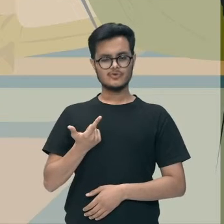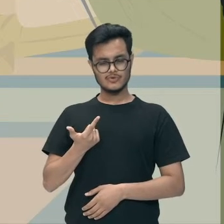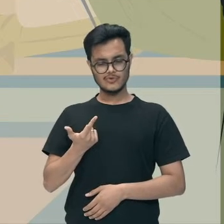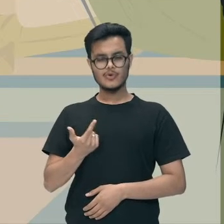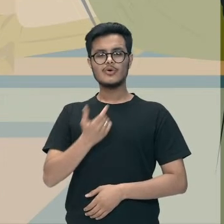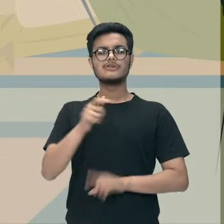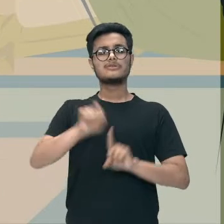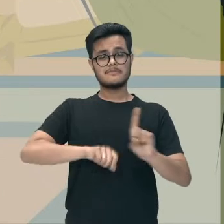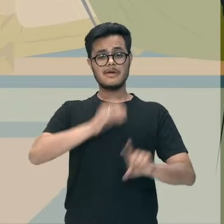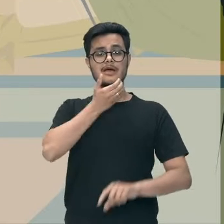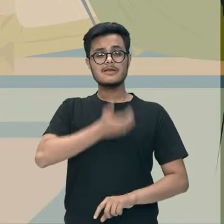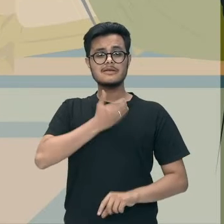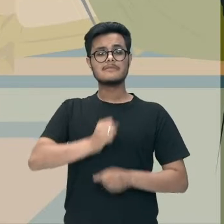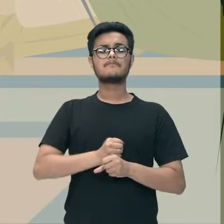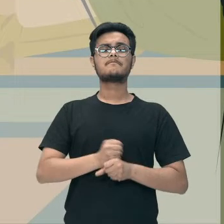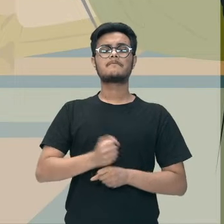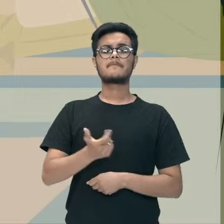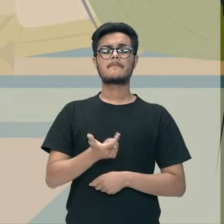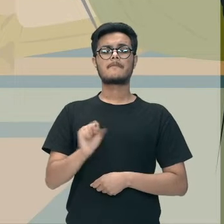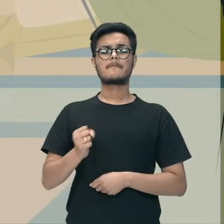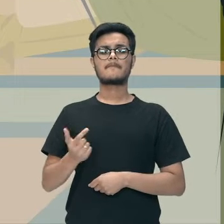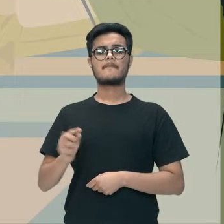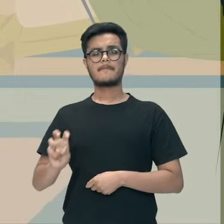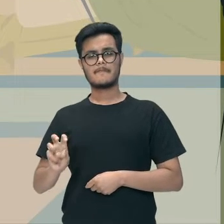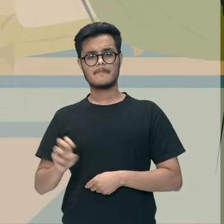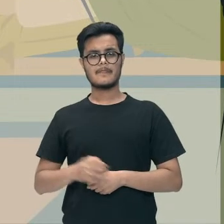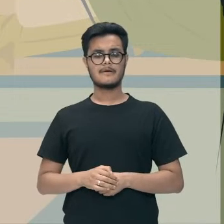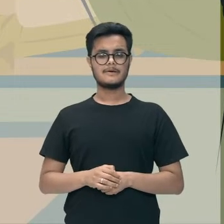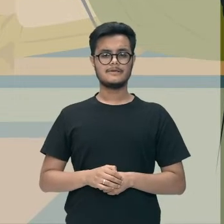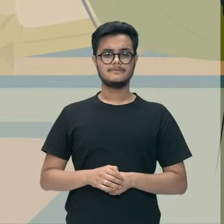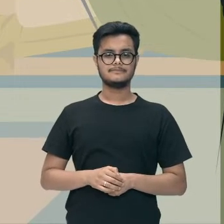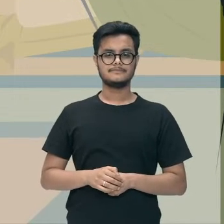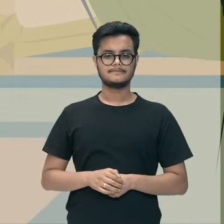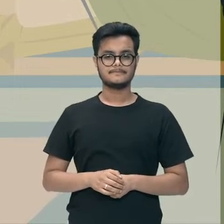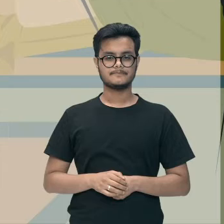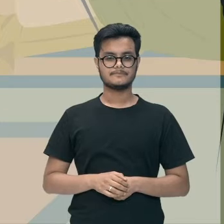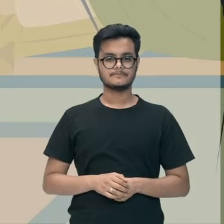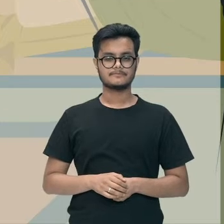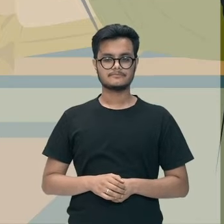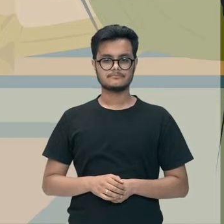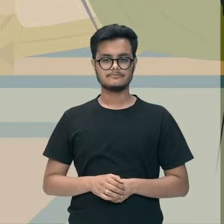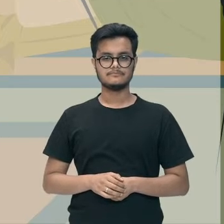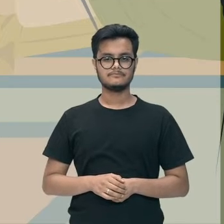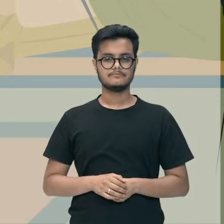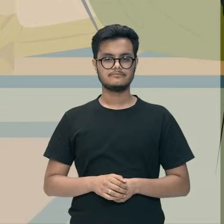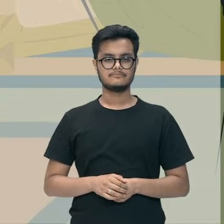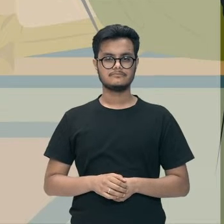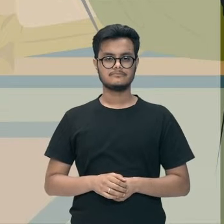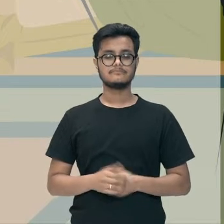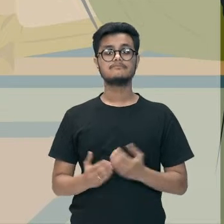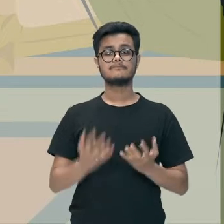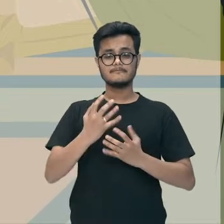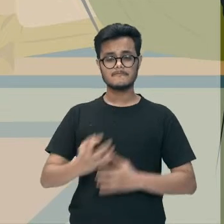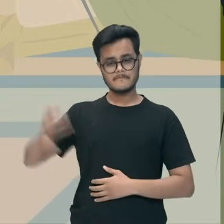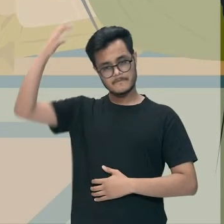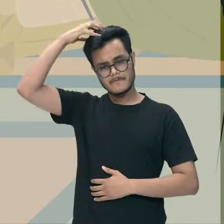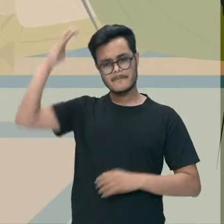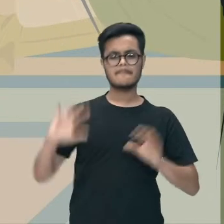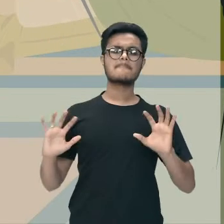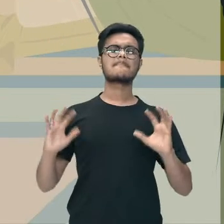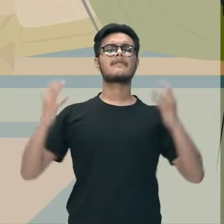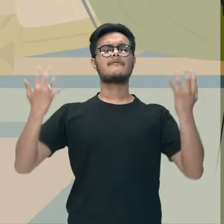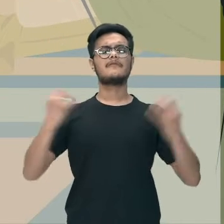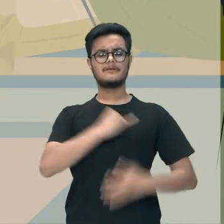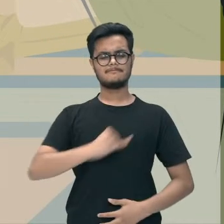2 de dezembro de 1825. A cerimônia de coroação de Dom Pedro de